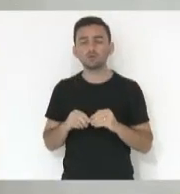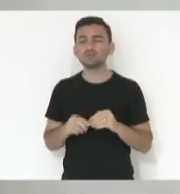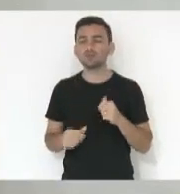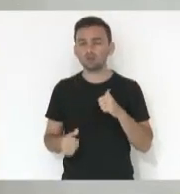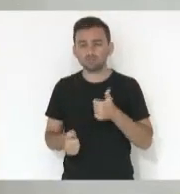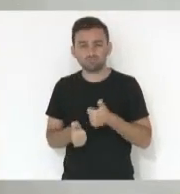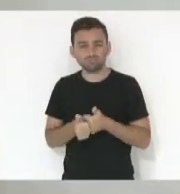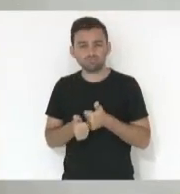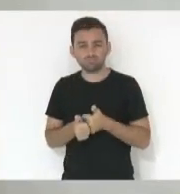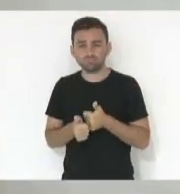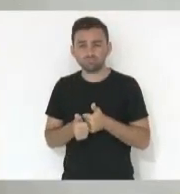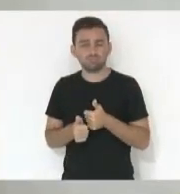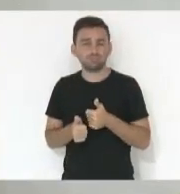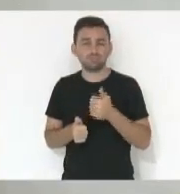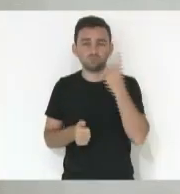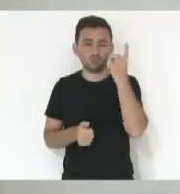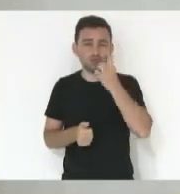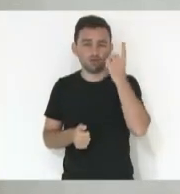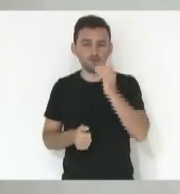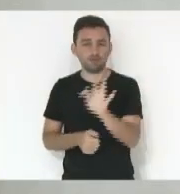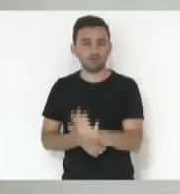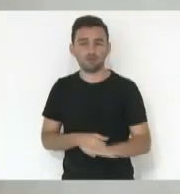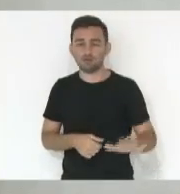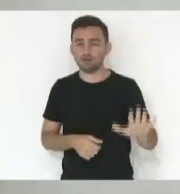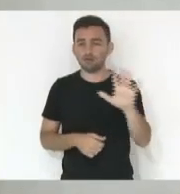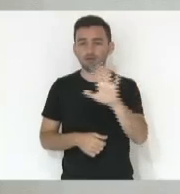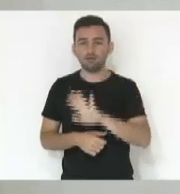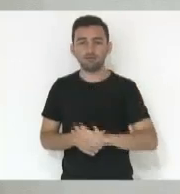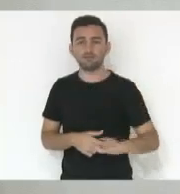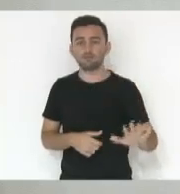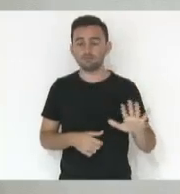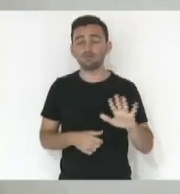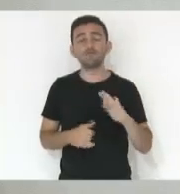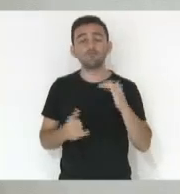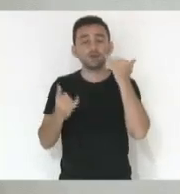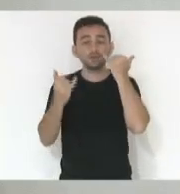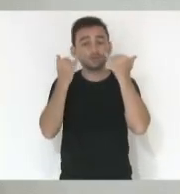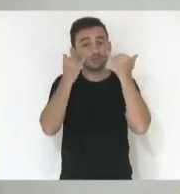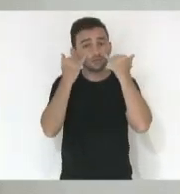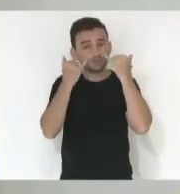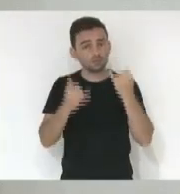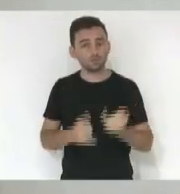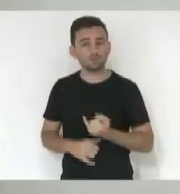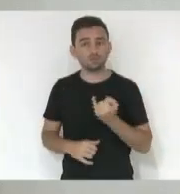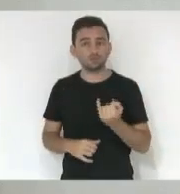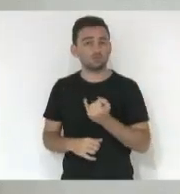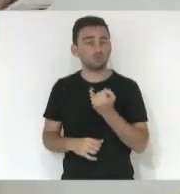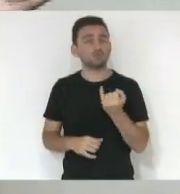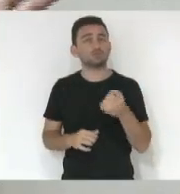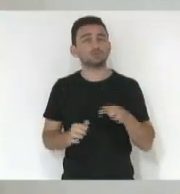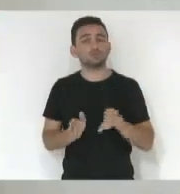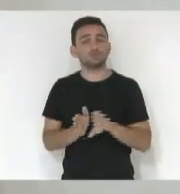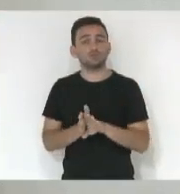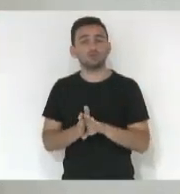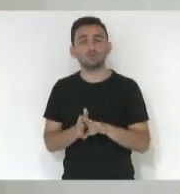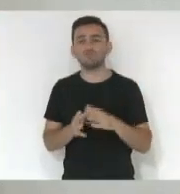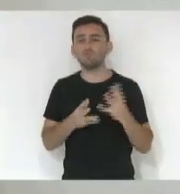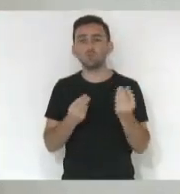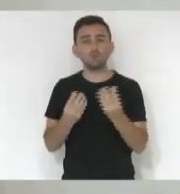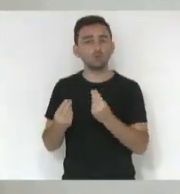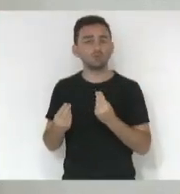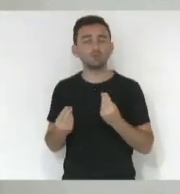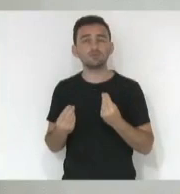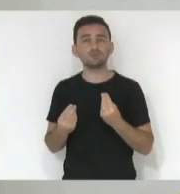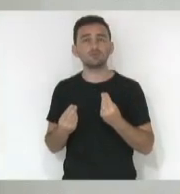proximidade com os deputados federais. E essa informação é muito importante chegar até eles, porque muitos não vêm da